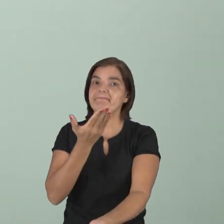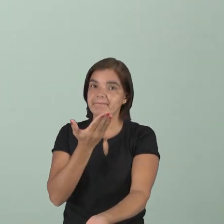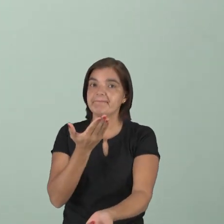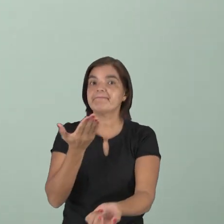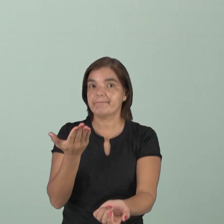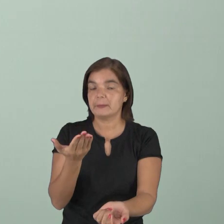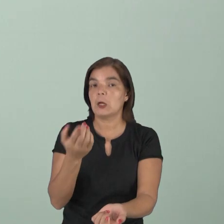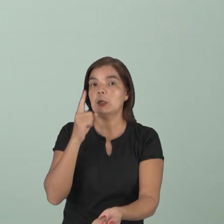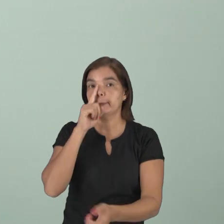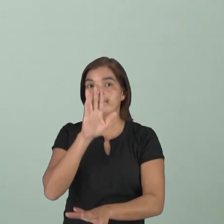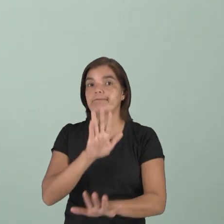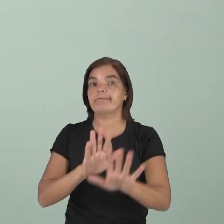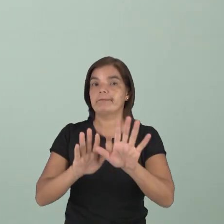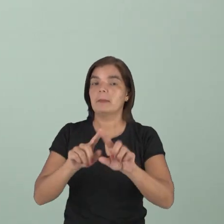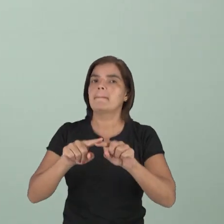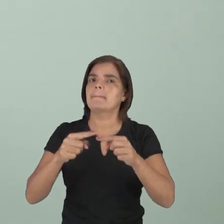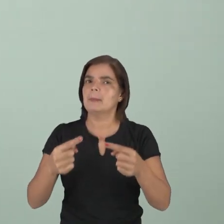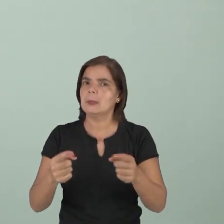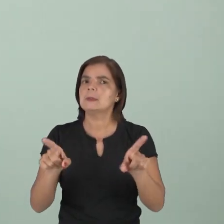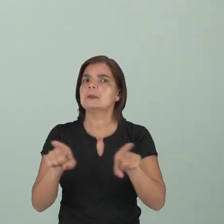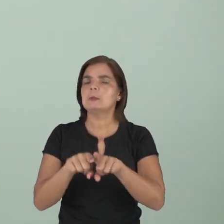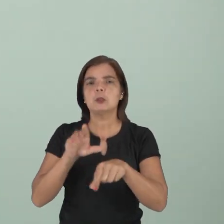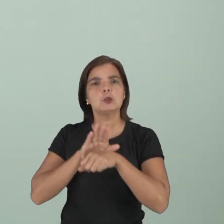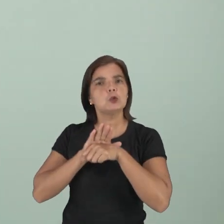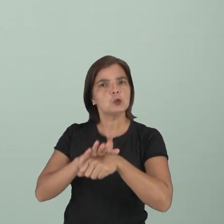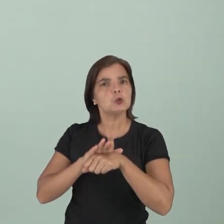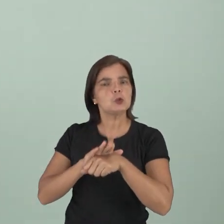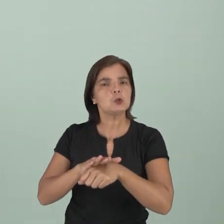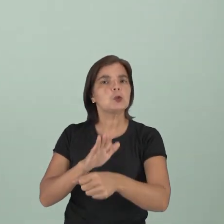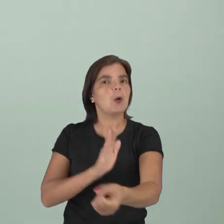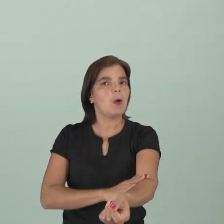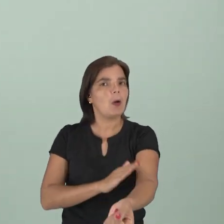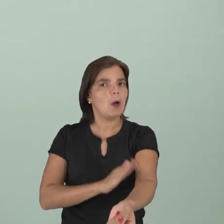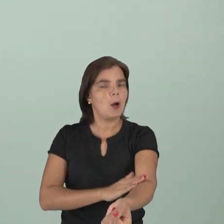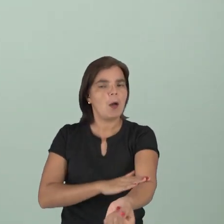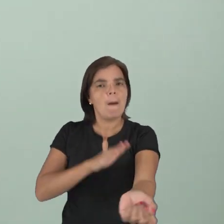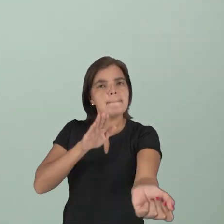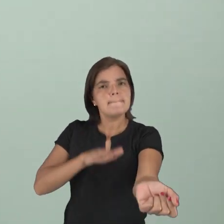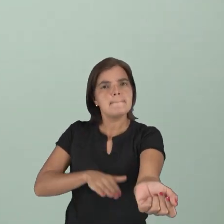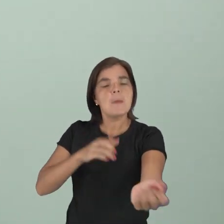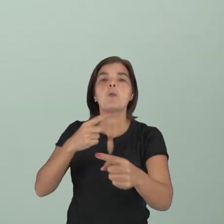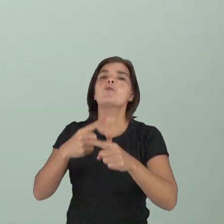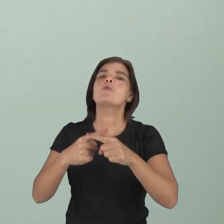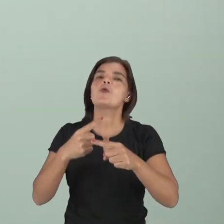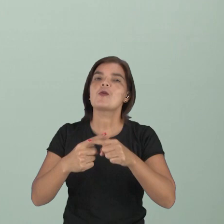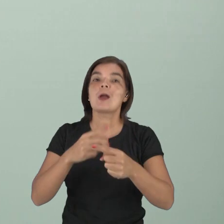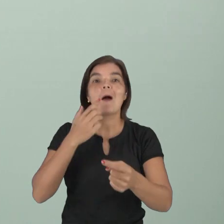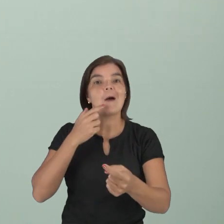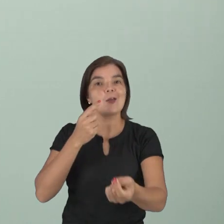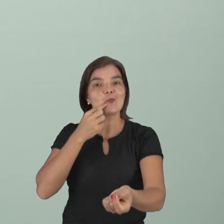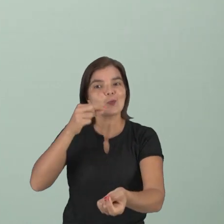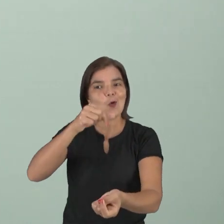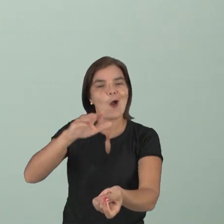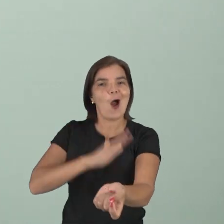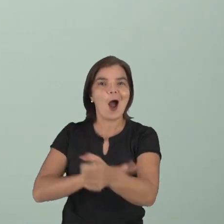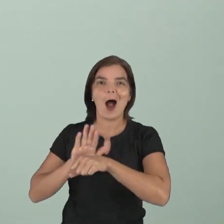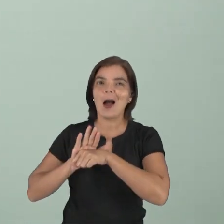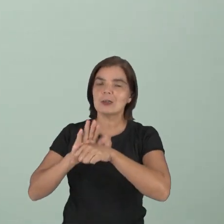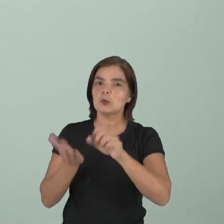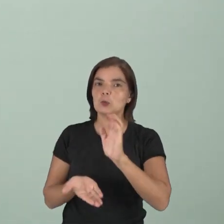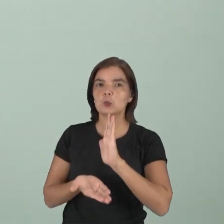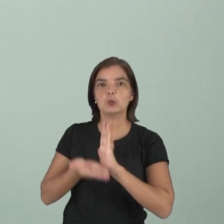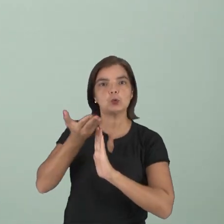pressão e aí ela corre risco. Porém, ela pode ajudar se a gente fala de uma pressão que está baixa. Por quê? Porque aí o sal, nesse caso, ele ajuda